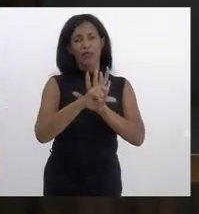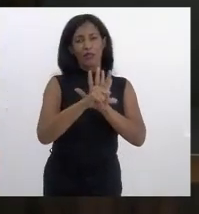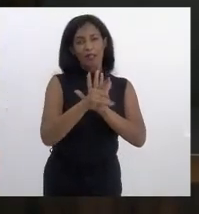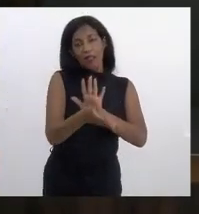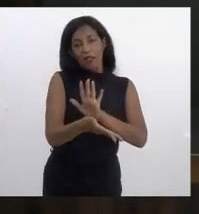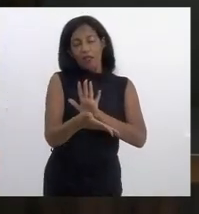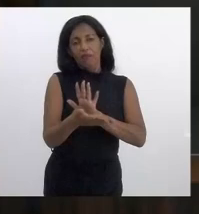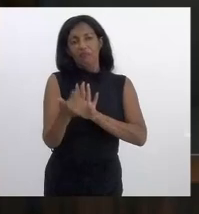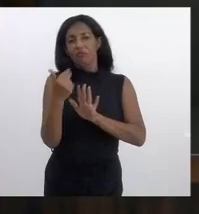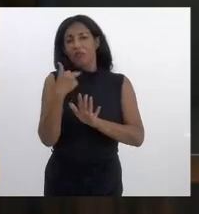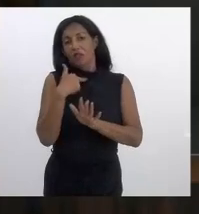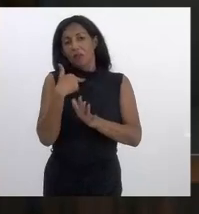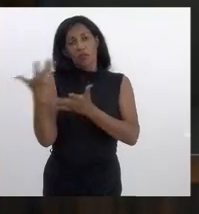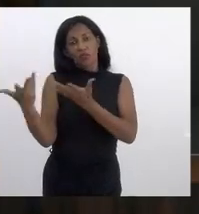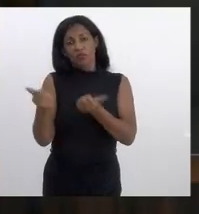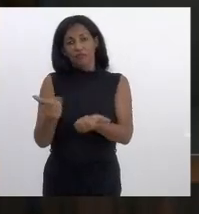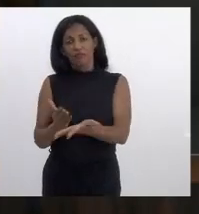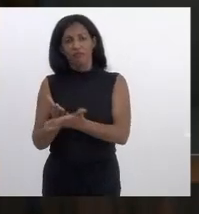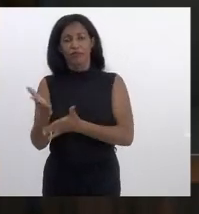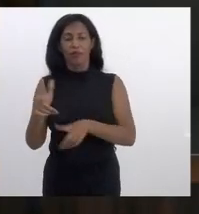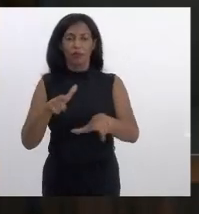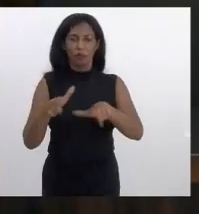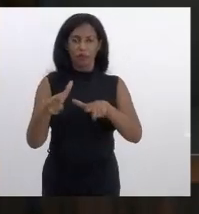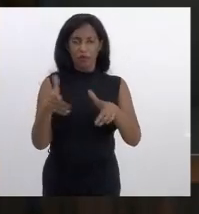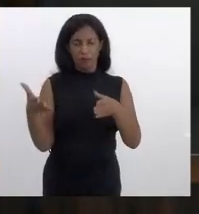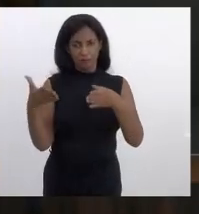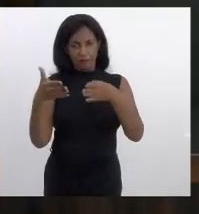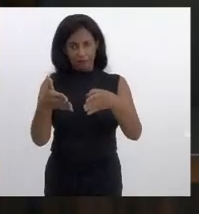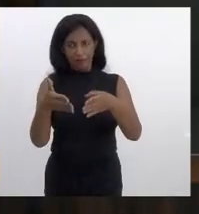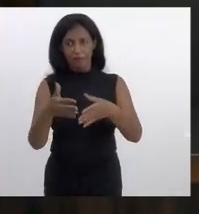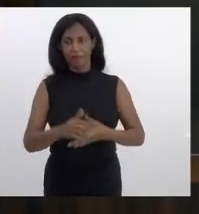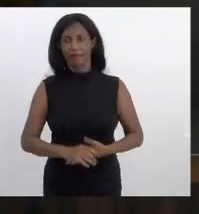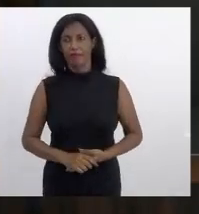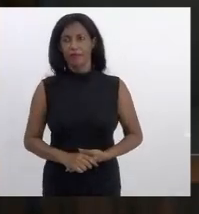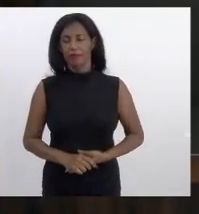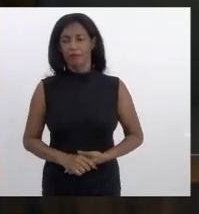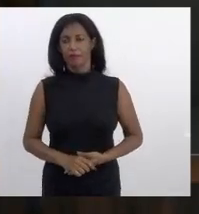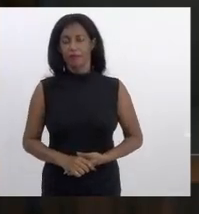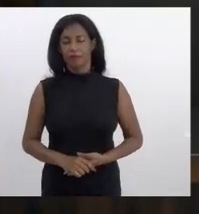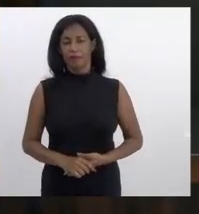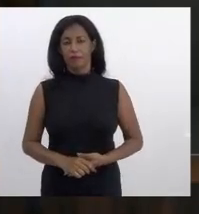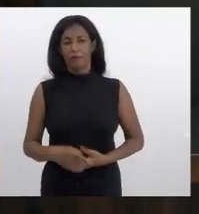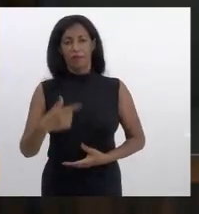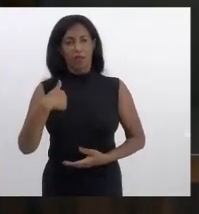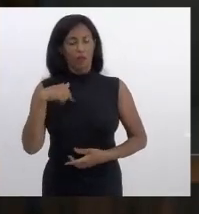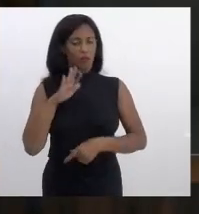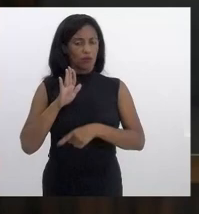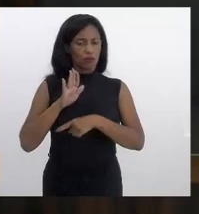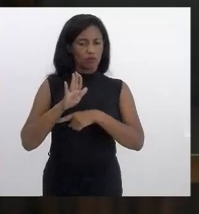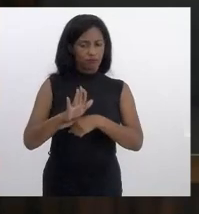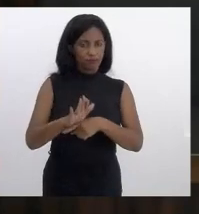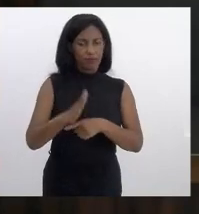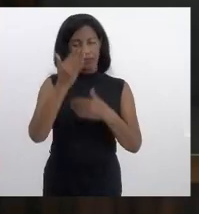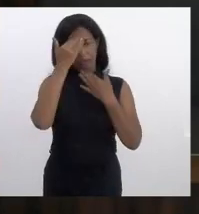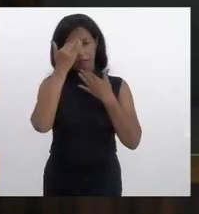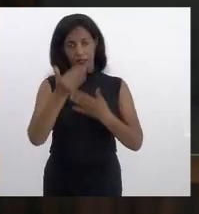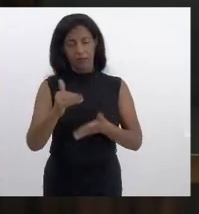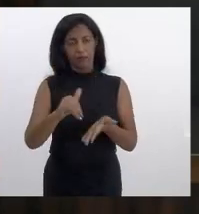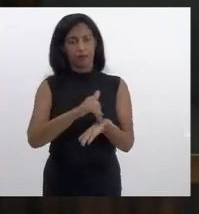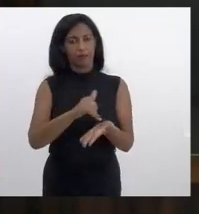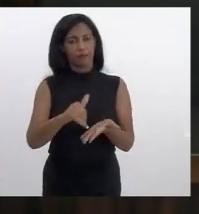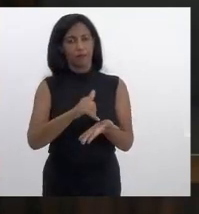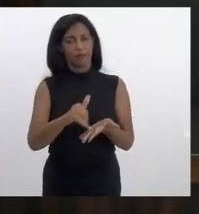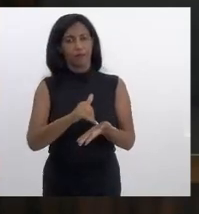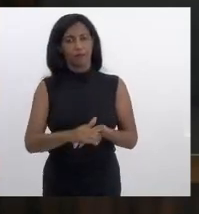e a gente nem aprovaria Então nós vamos fazer um trabalho nesse sentido eu fui um defensor e eu quero agradecer o